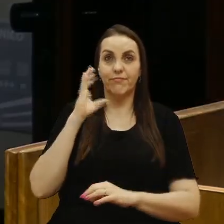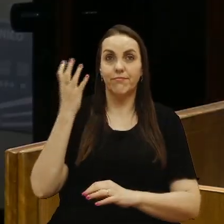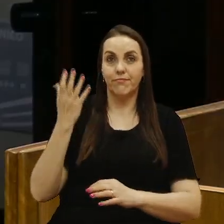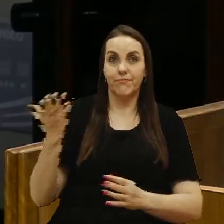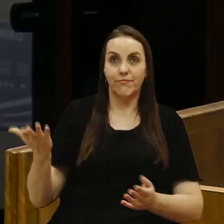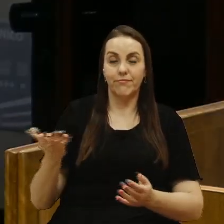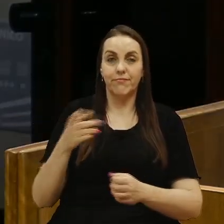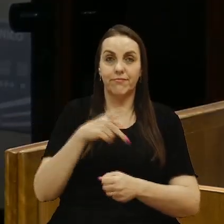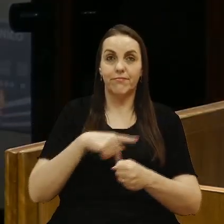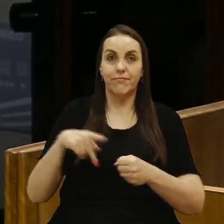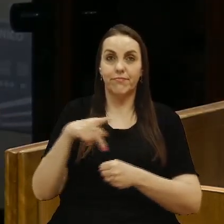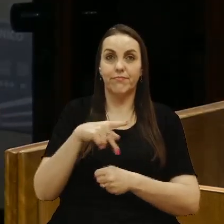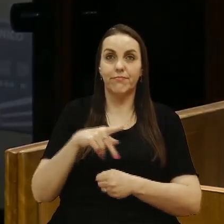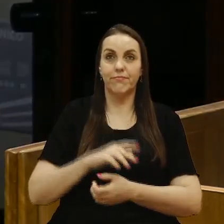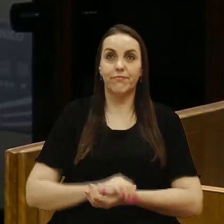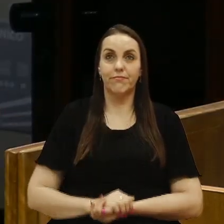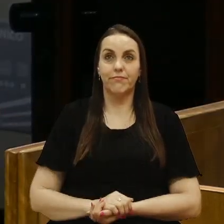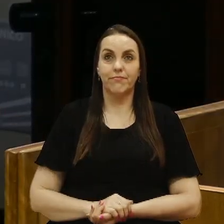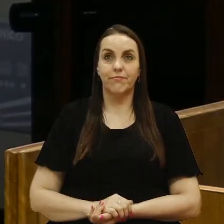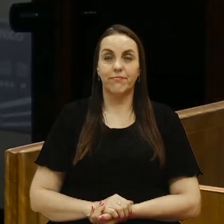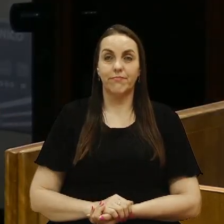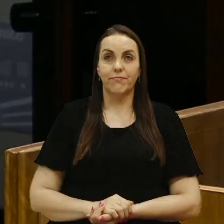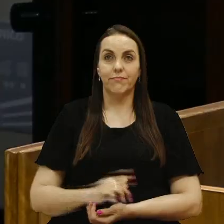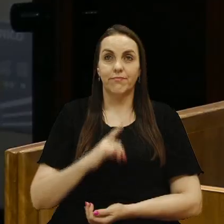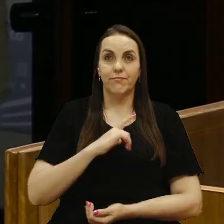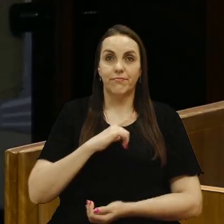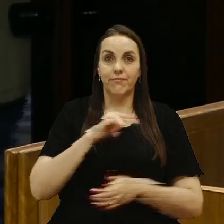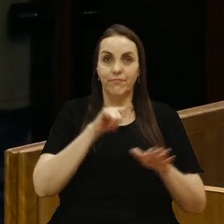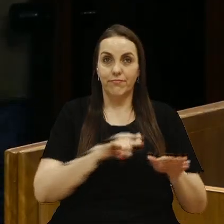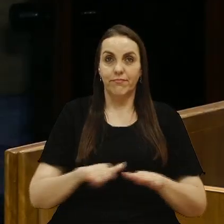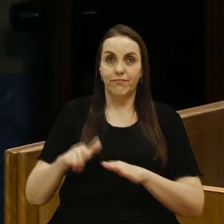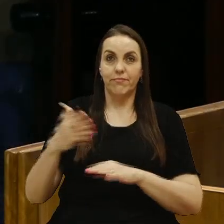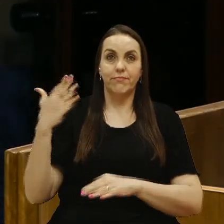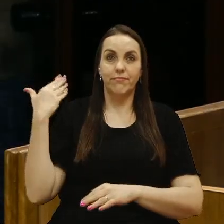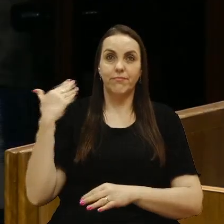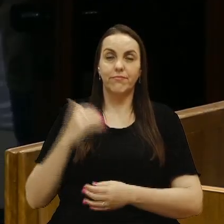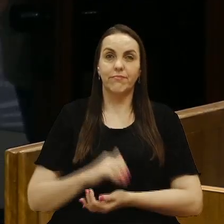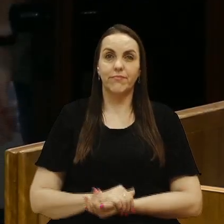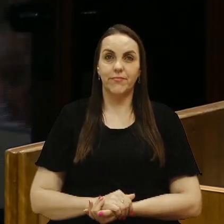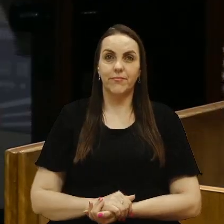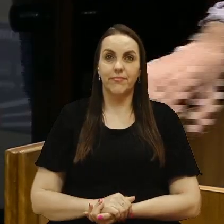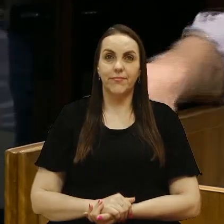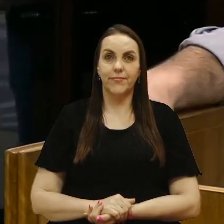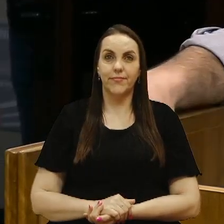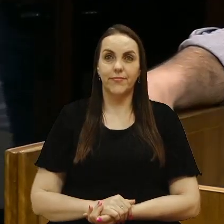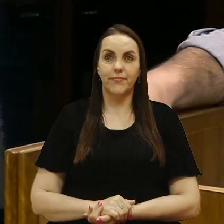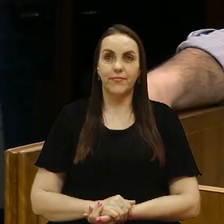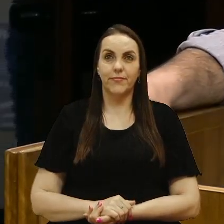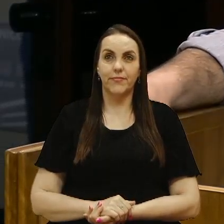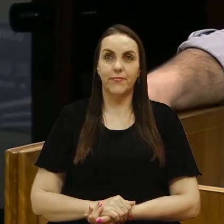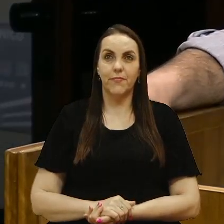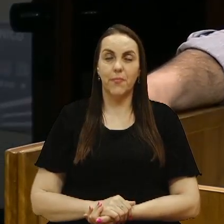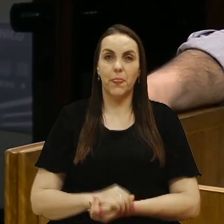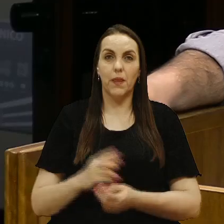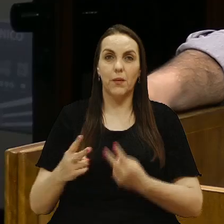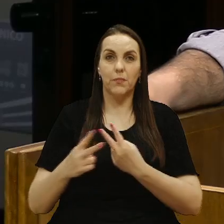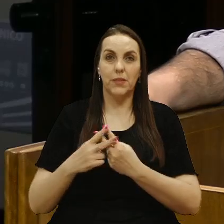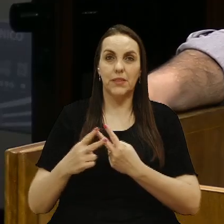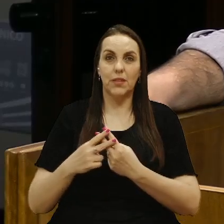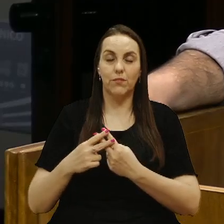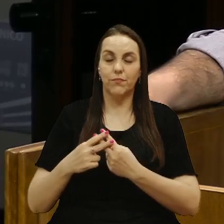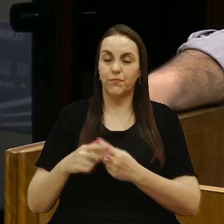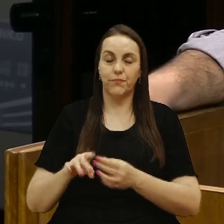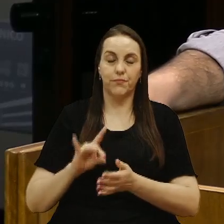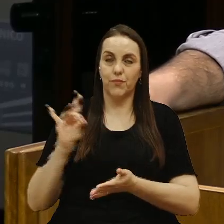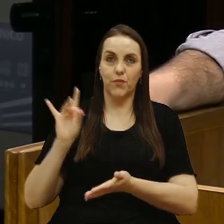nosso país. Então, nós tivemos a semana passada a prisão definitiva de